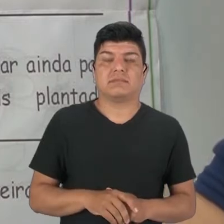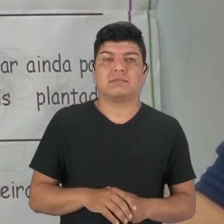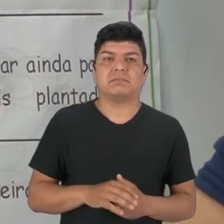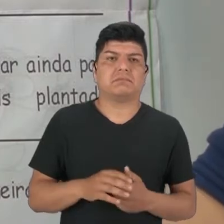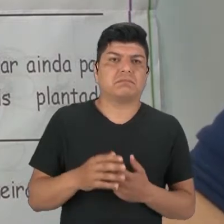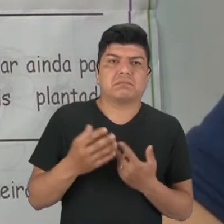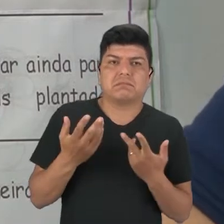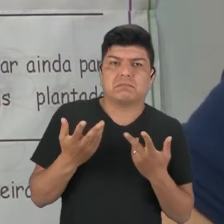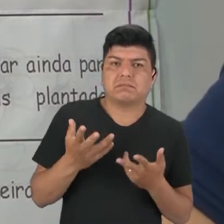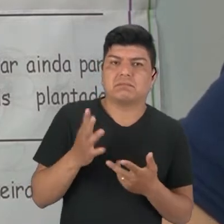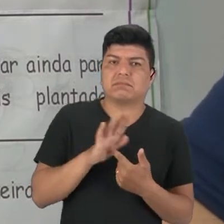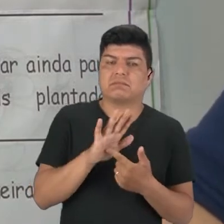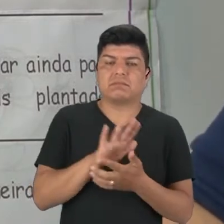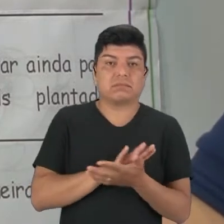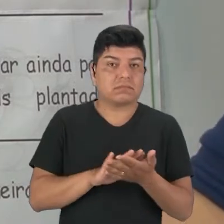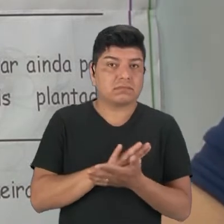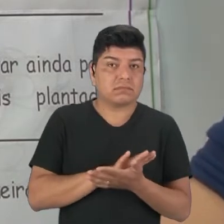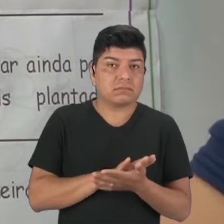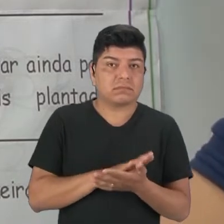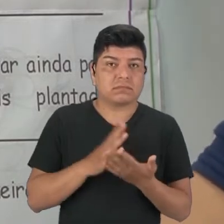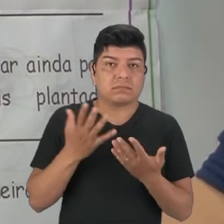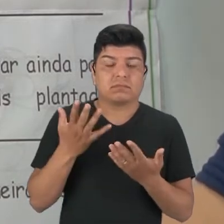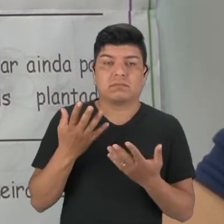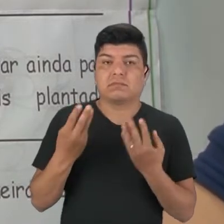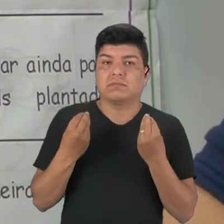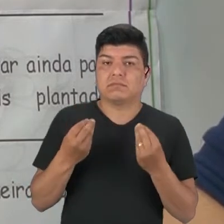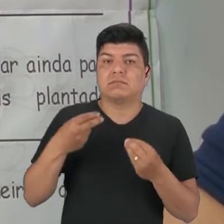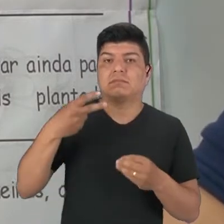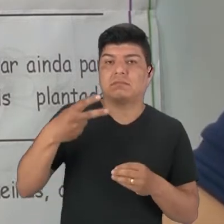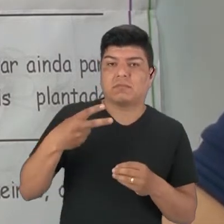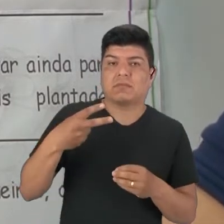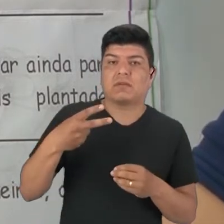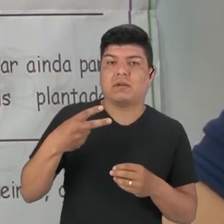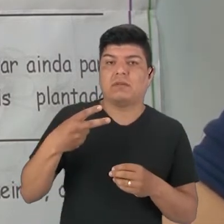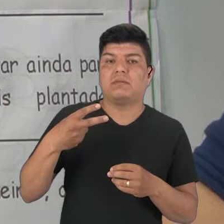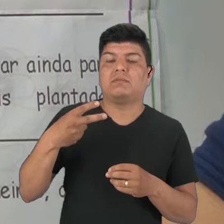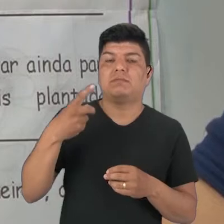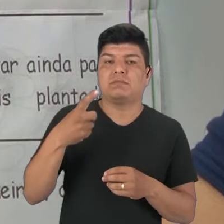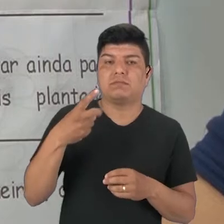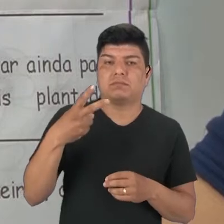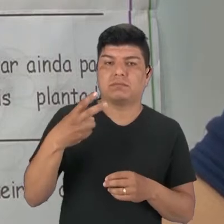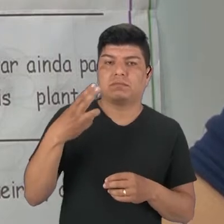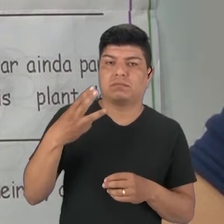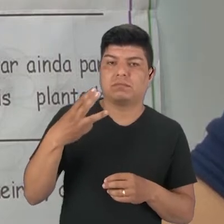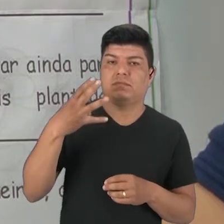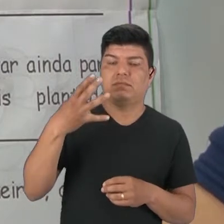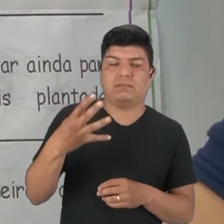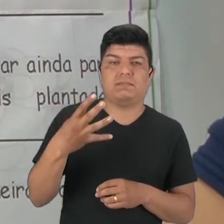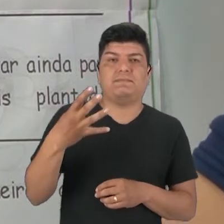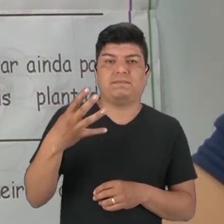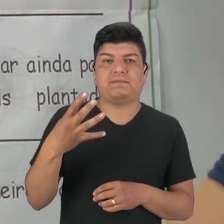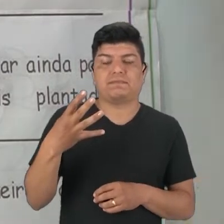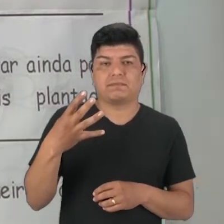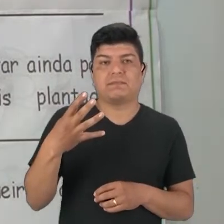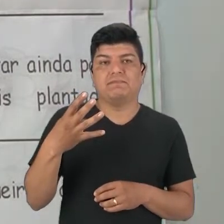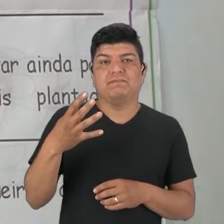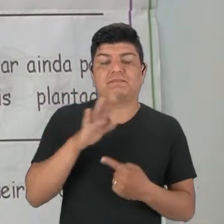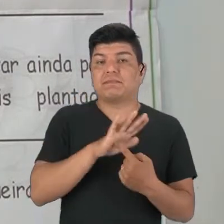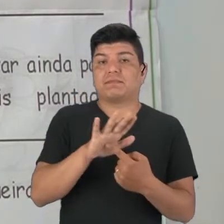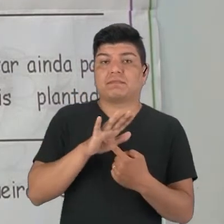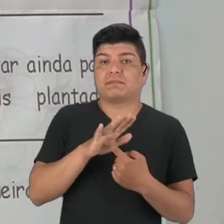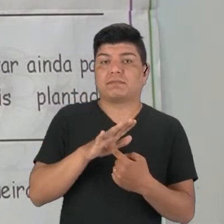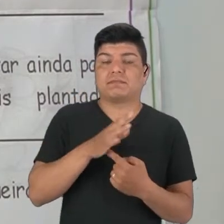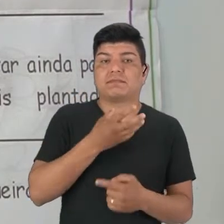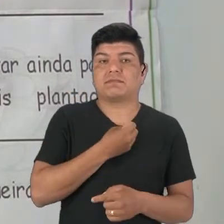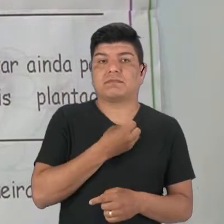achando nada, professor. Então, como eu já sei que é de 2 em 2, eu já sei que é 1, 2, 3 e 4. Embora não apareçam